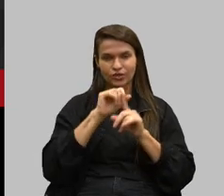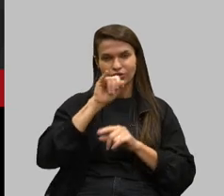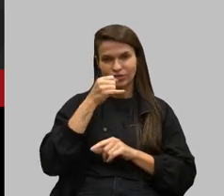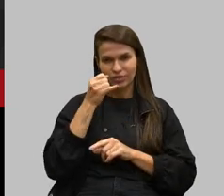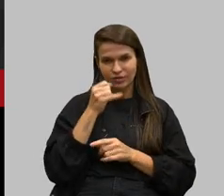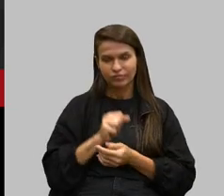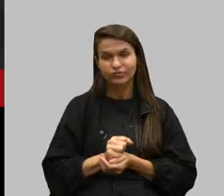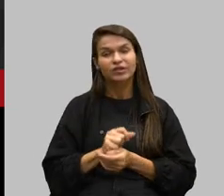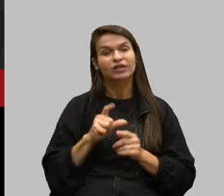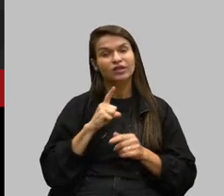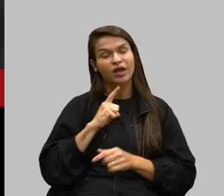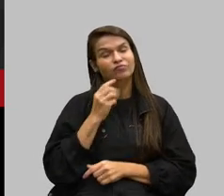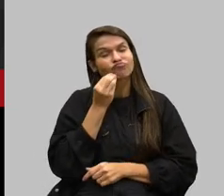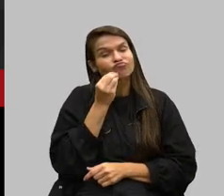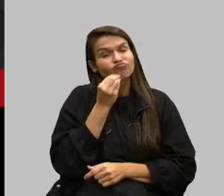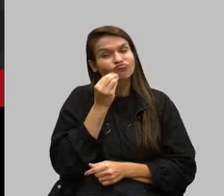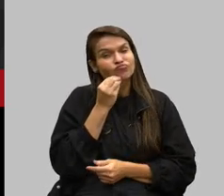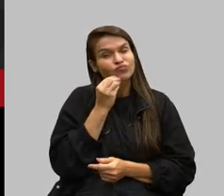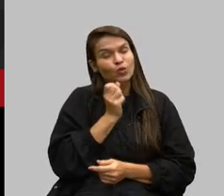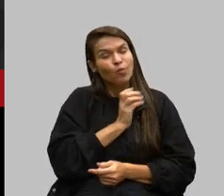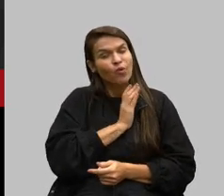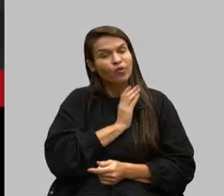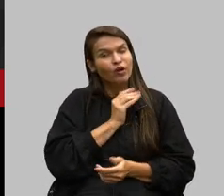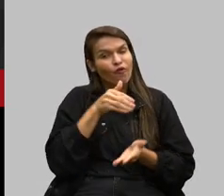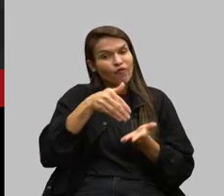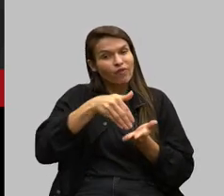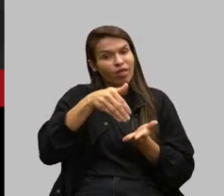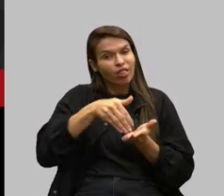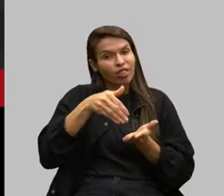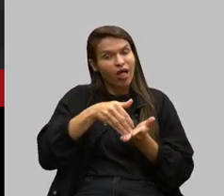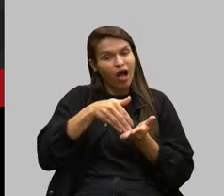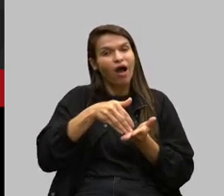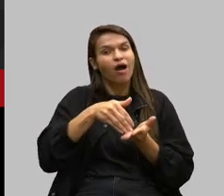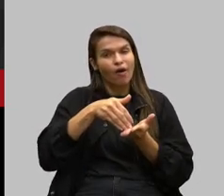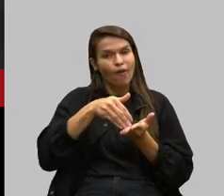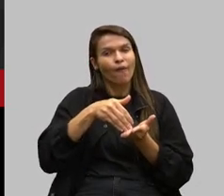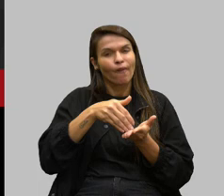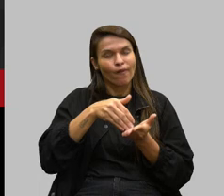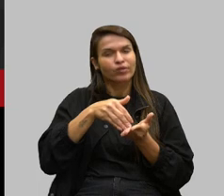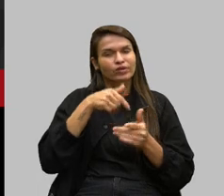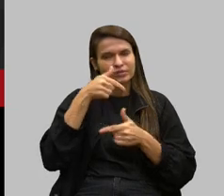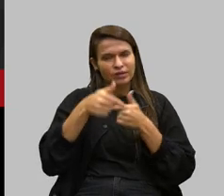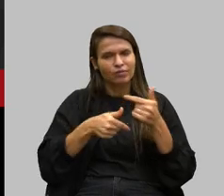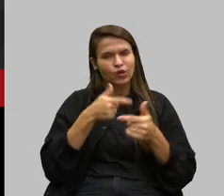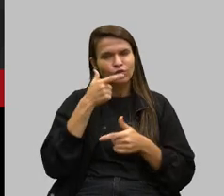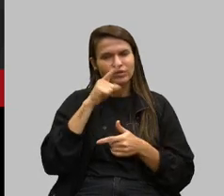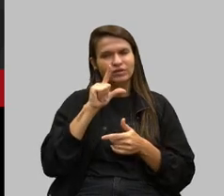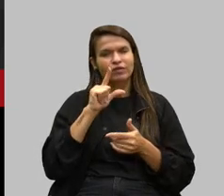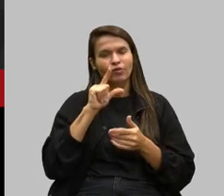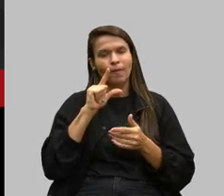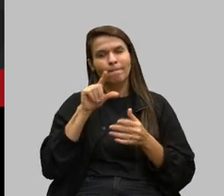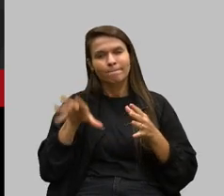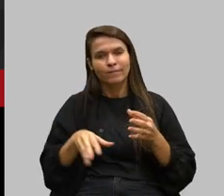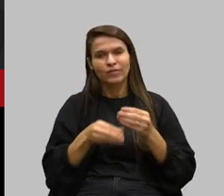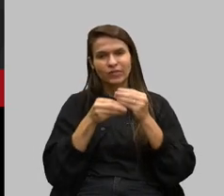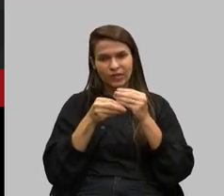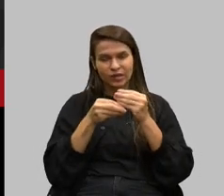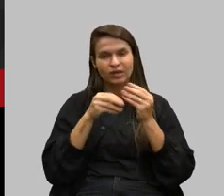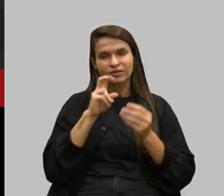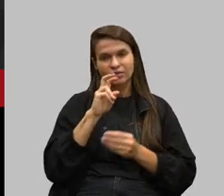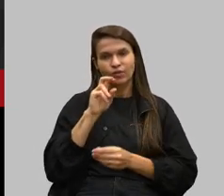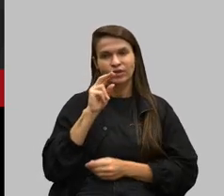o desejo do nosso coração de que até o final desse mandato a gente consiga colocar 52 doenças